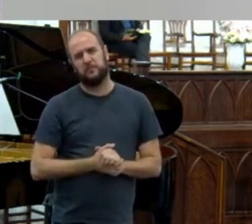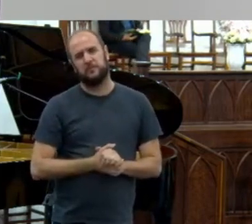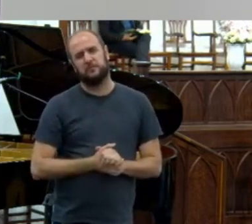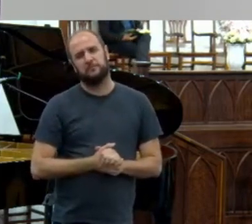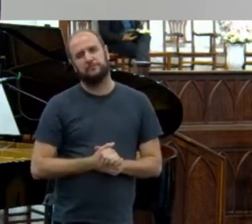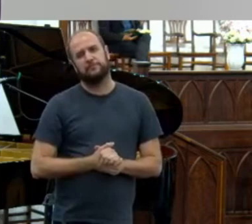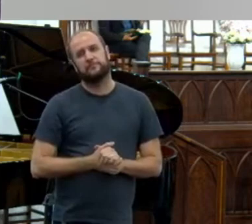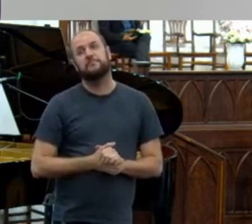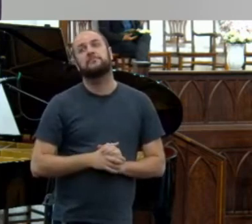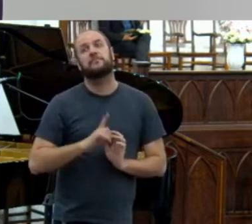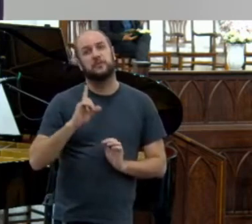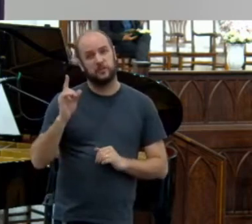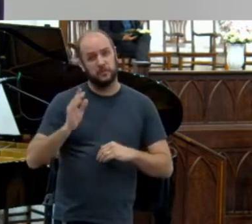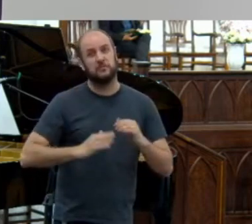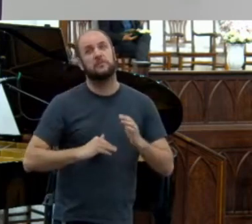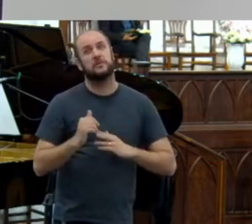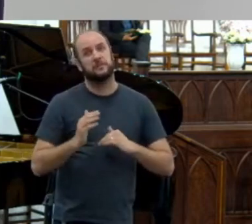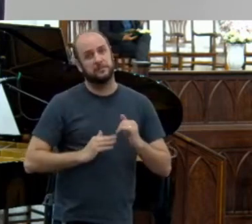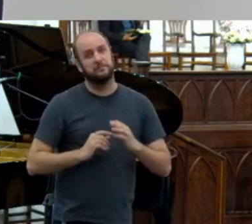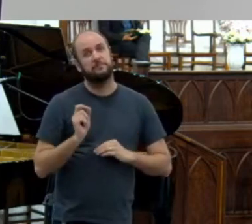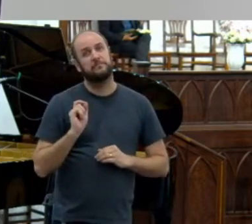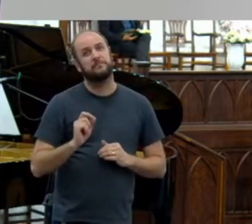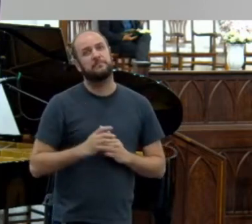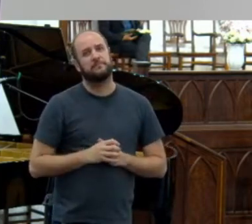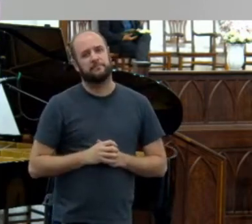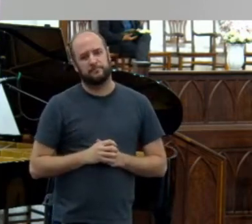Pois Deus fez assim.